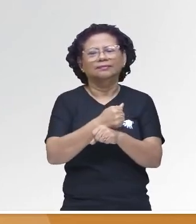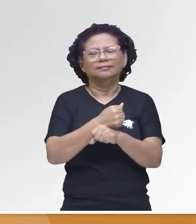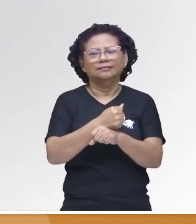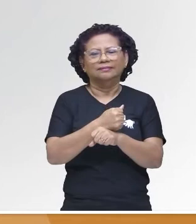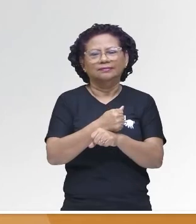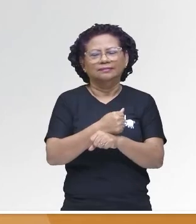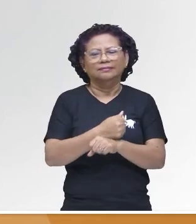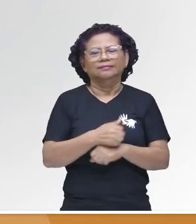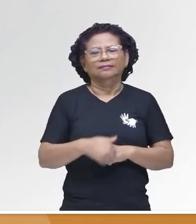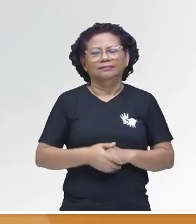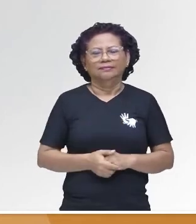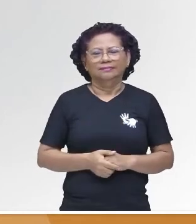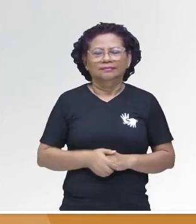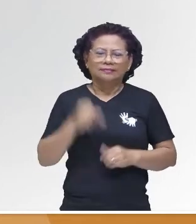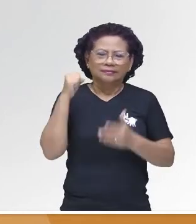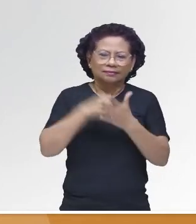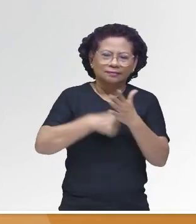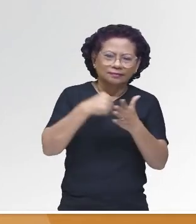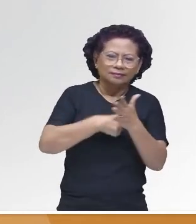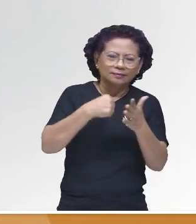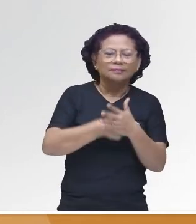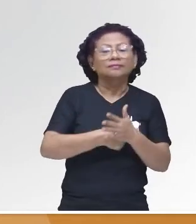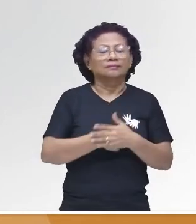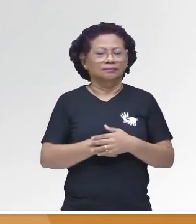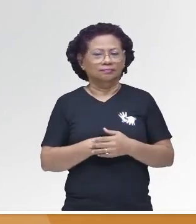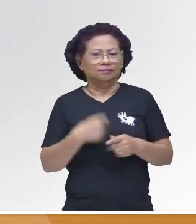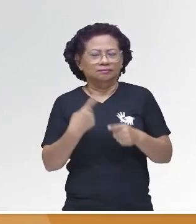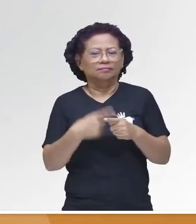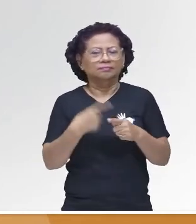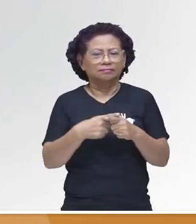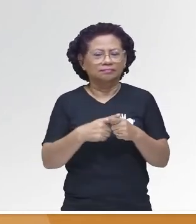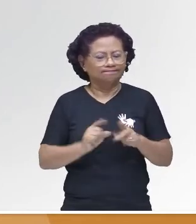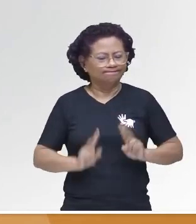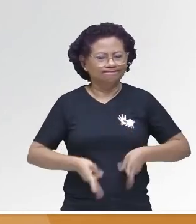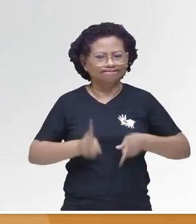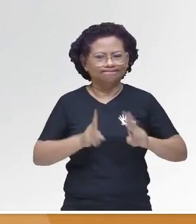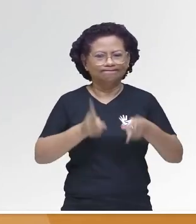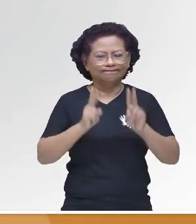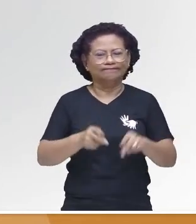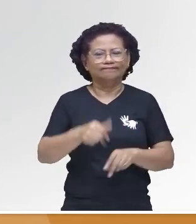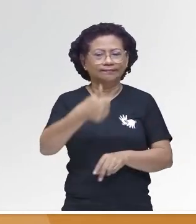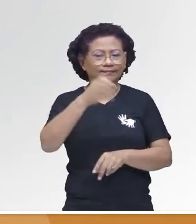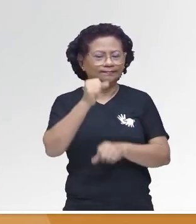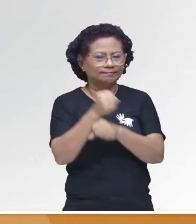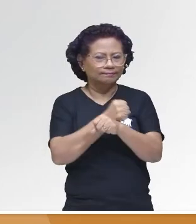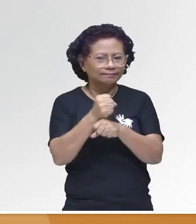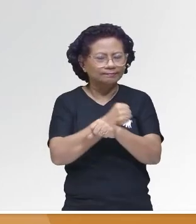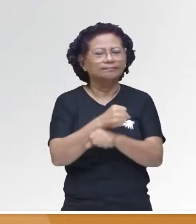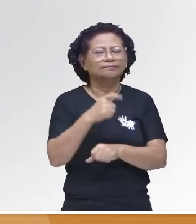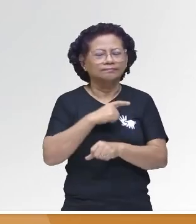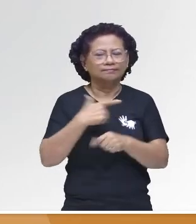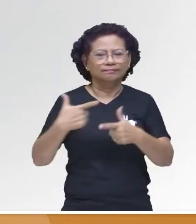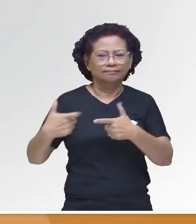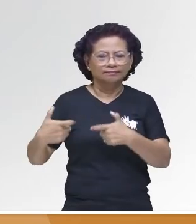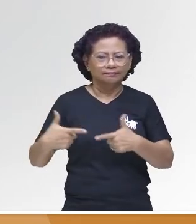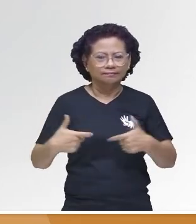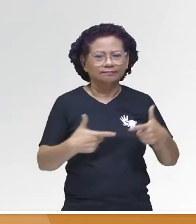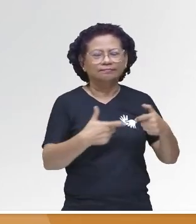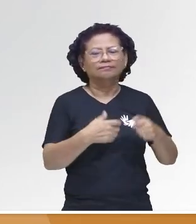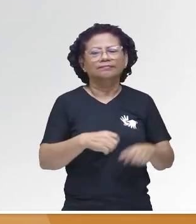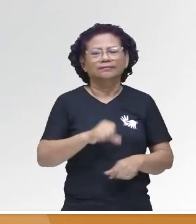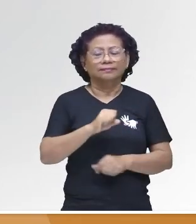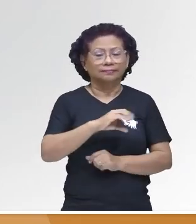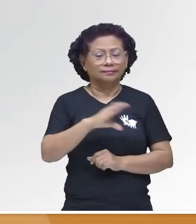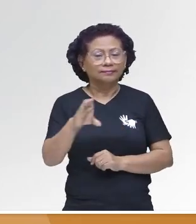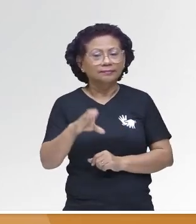Gaúchos, o pessoal de Santa Catarina, todos eles mantiveram essa guerra por quase 10 anos. Então foi um movimento que, apesar de ser um movimento que